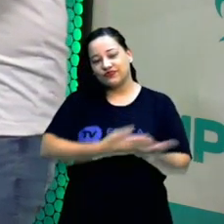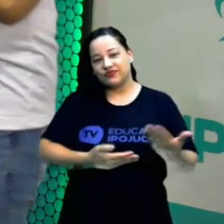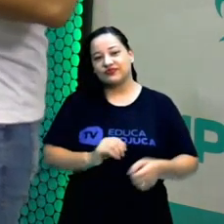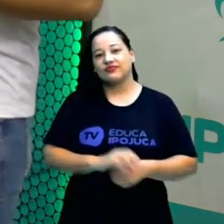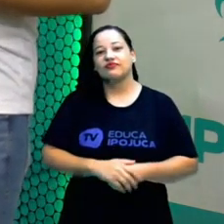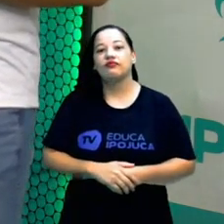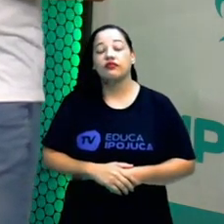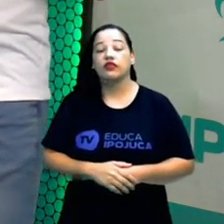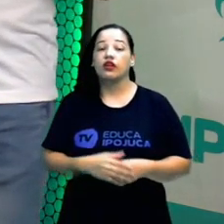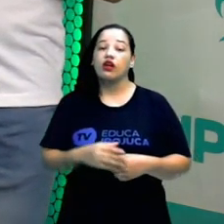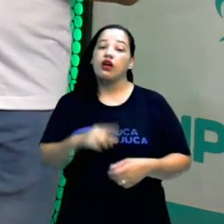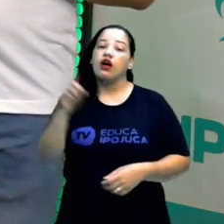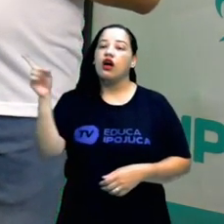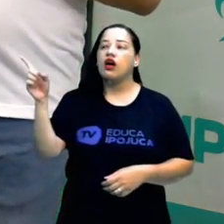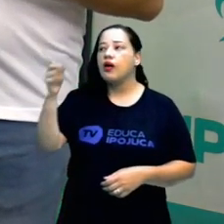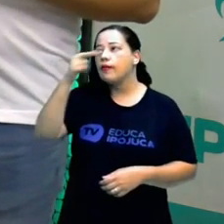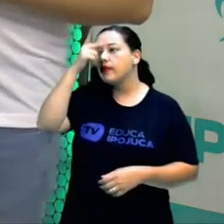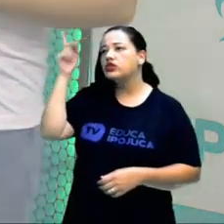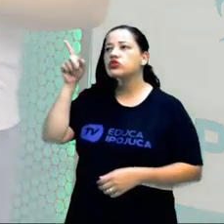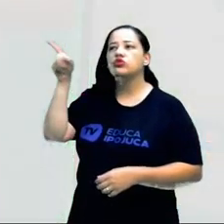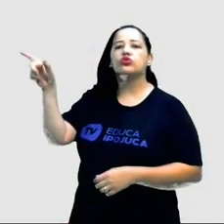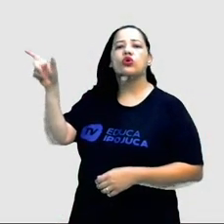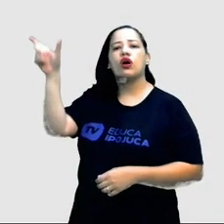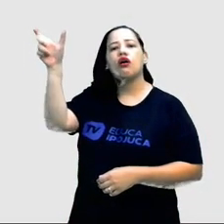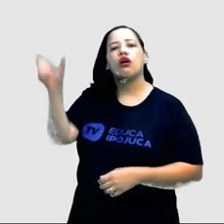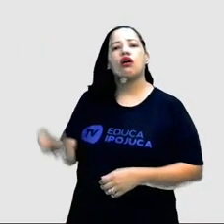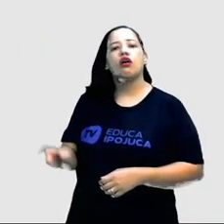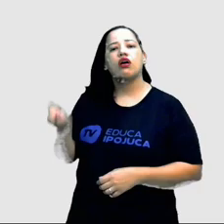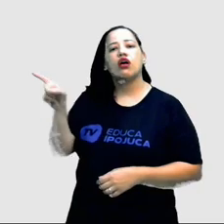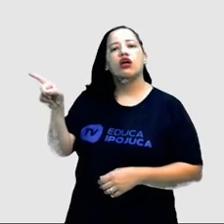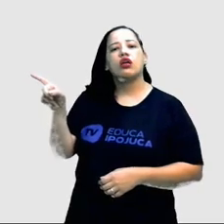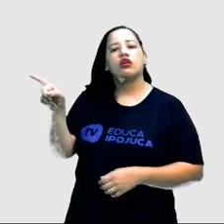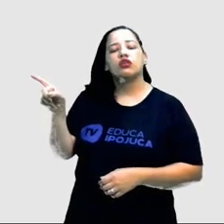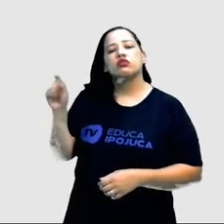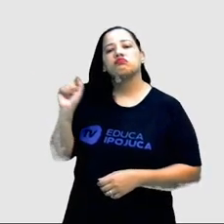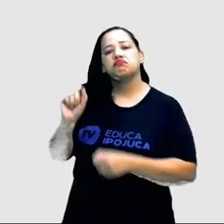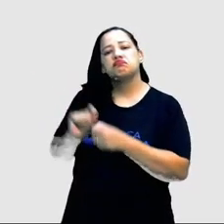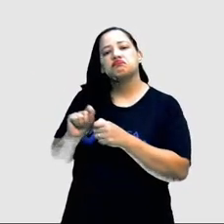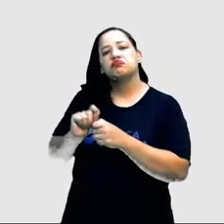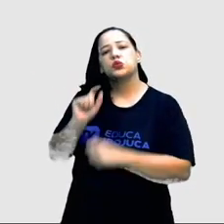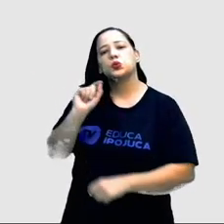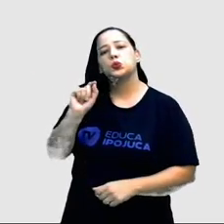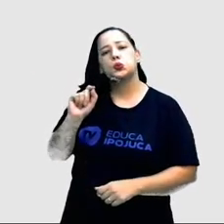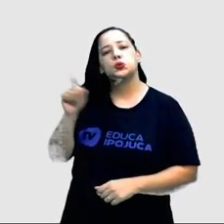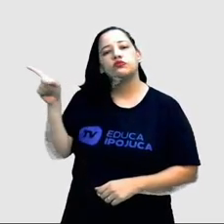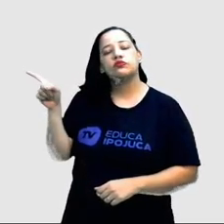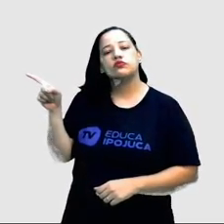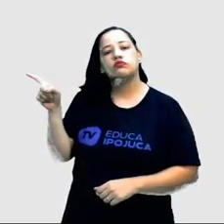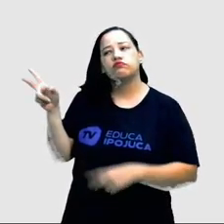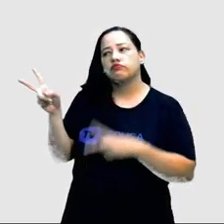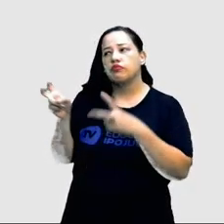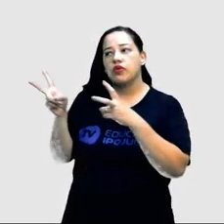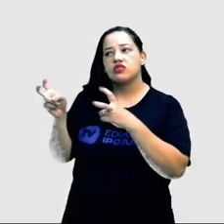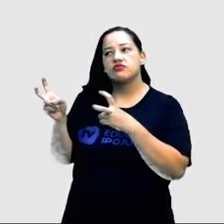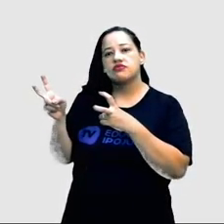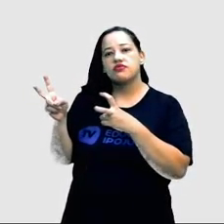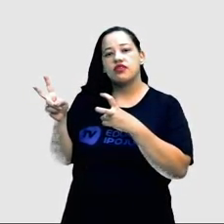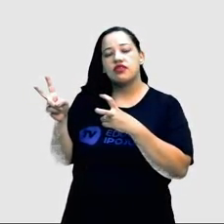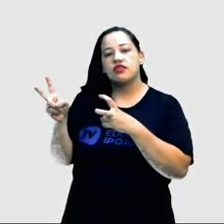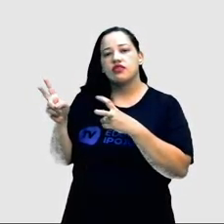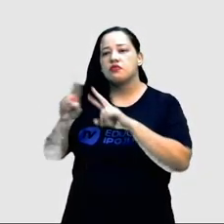O que a pessoa da imagem está fazendo? Observem aqui a imagem, percebam os elementos